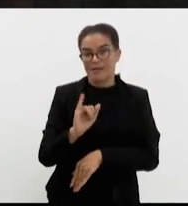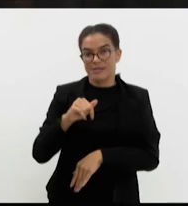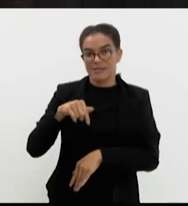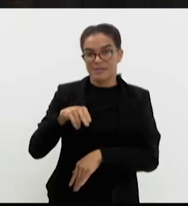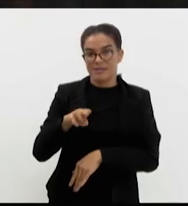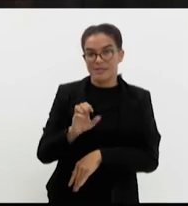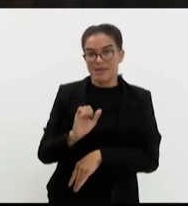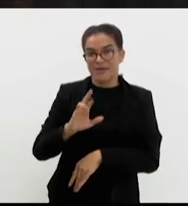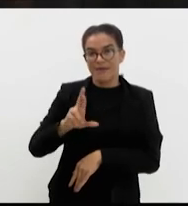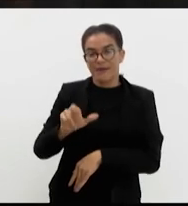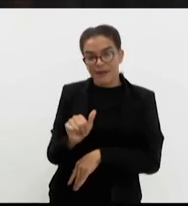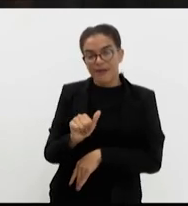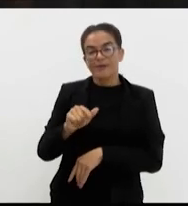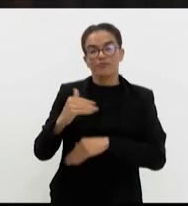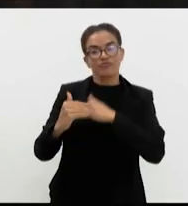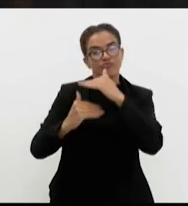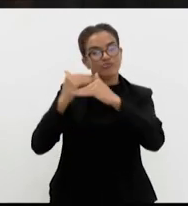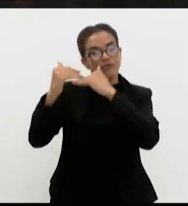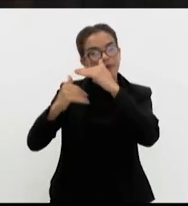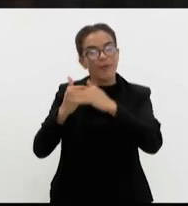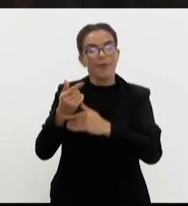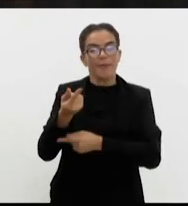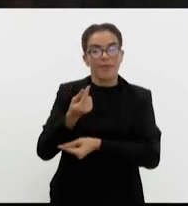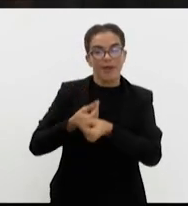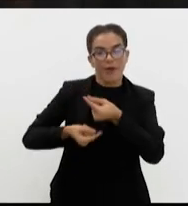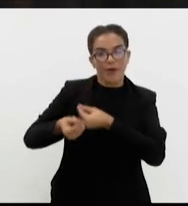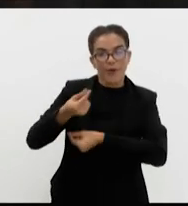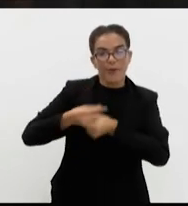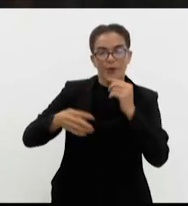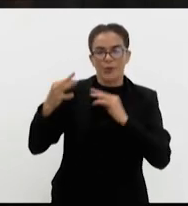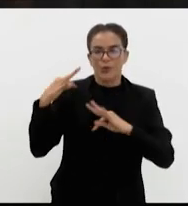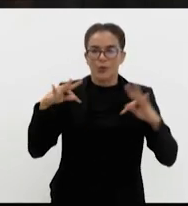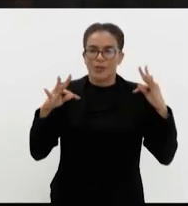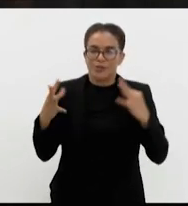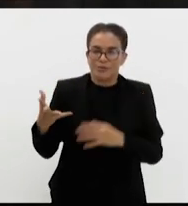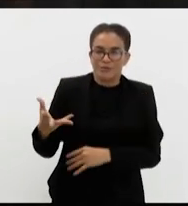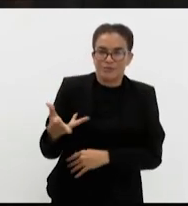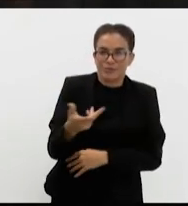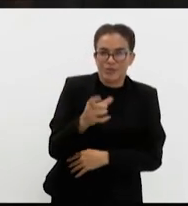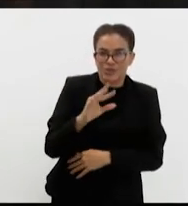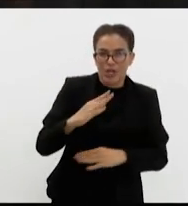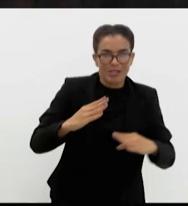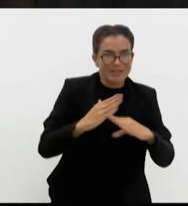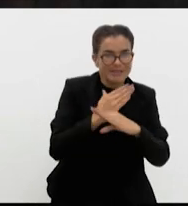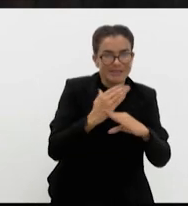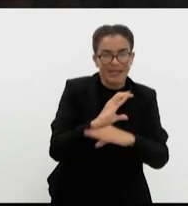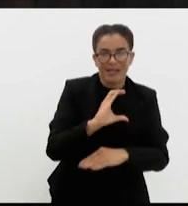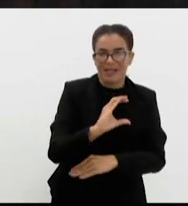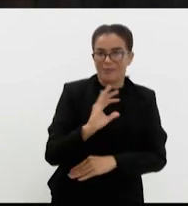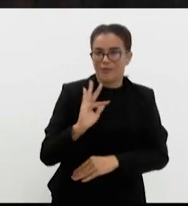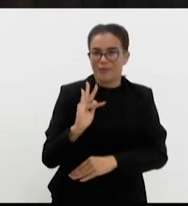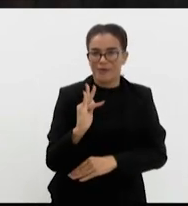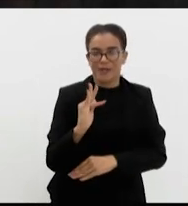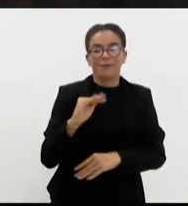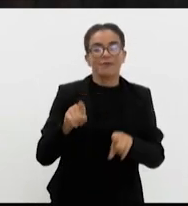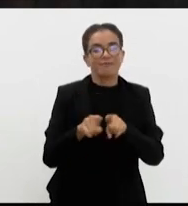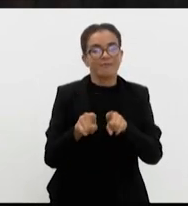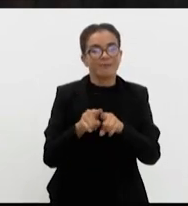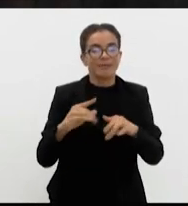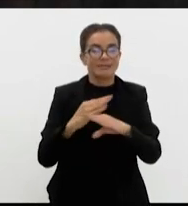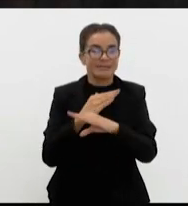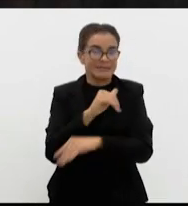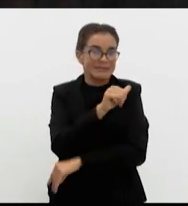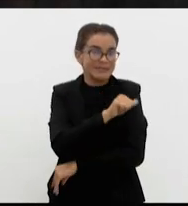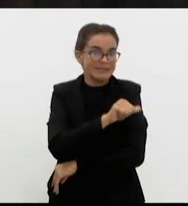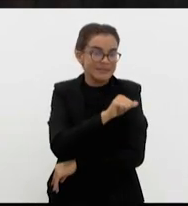o desenvolvimento econ at um turismo de qualidade não só na cidade de Cabo Frio mas no estado do Rio de Janeiro no